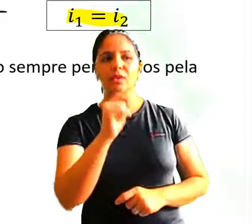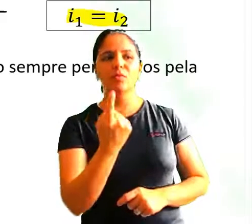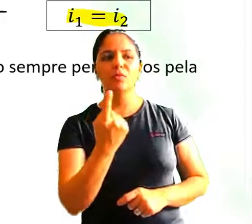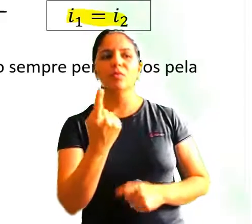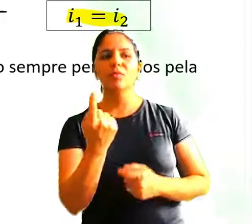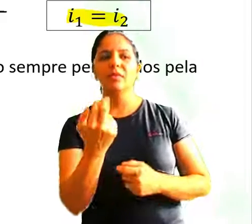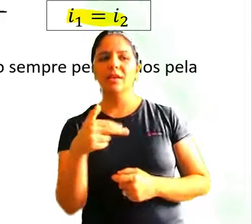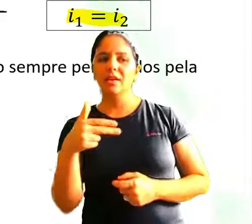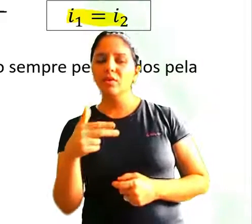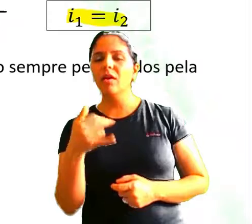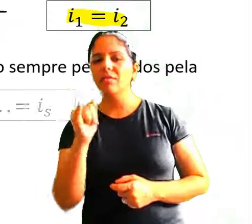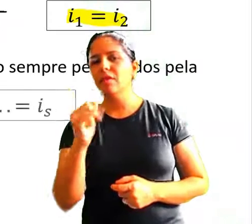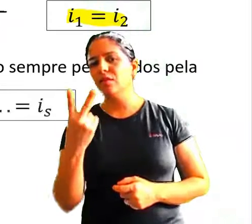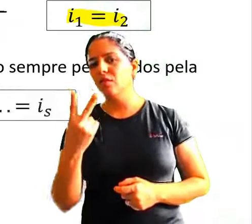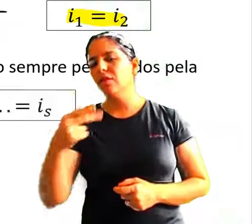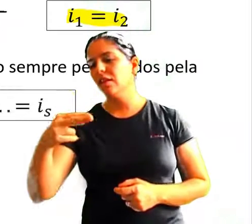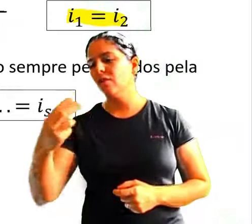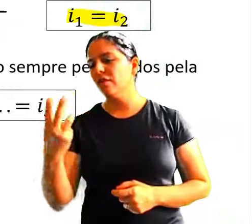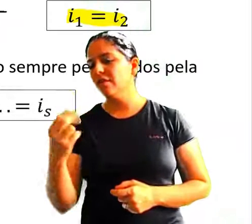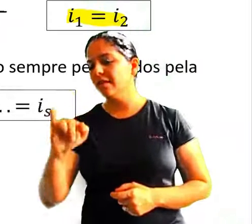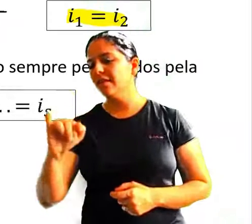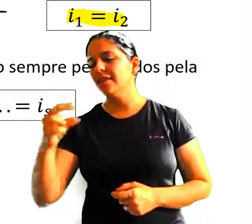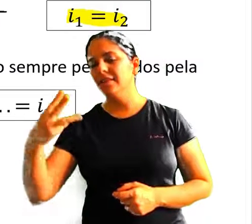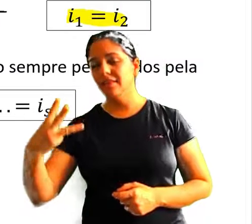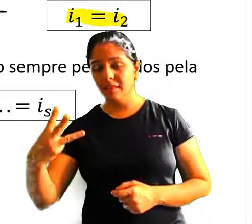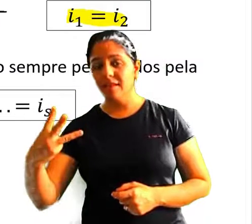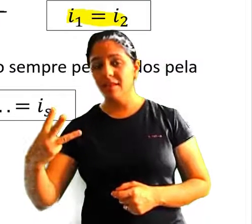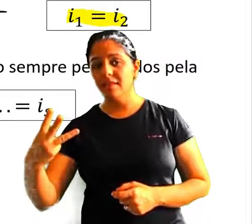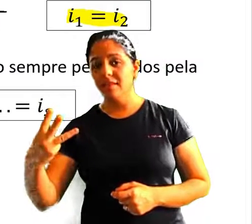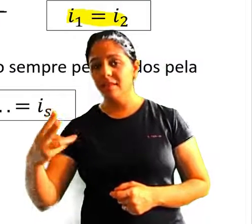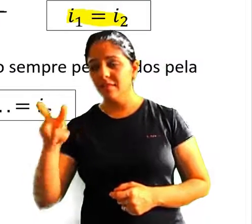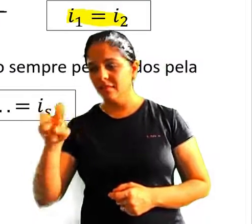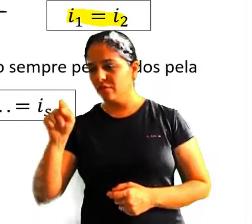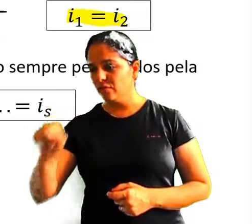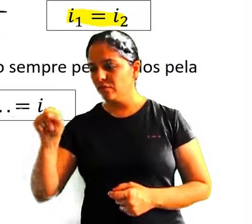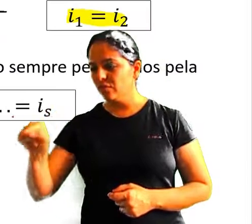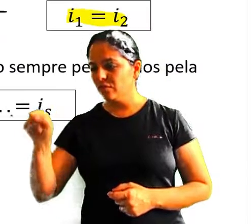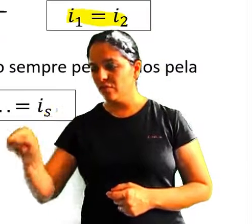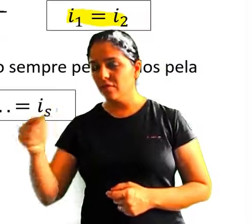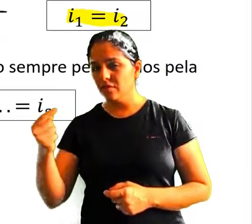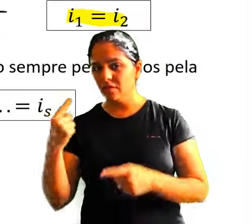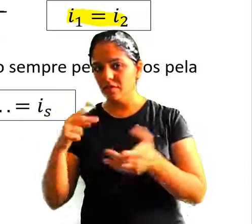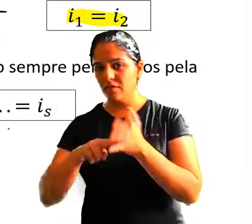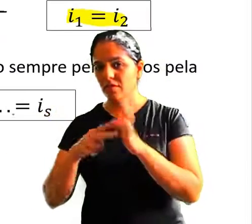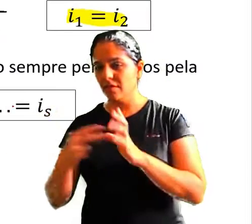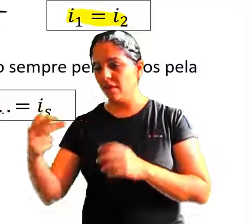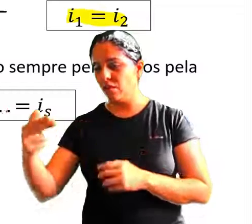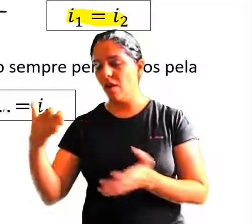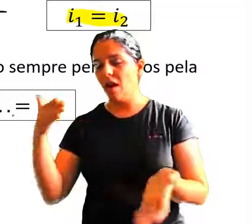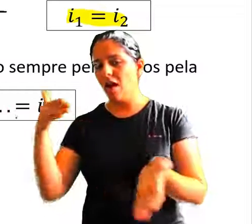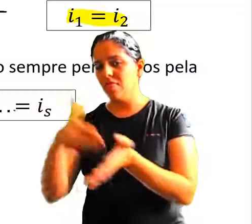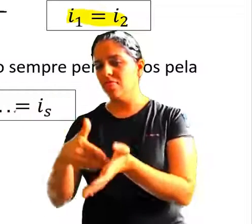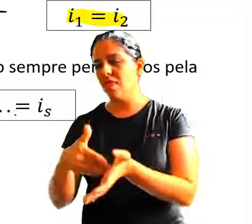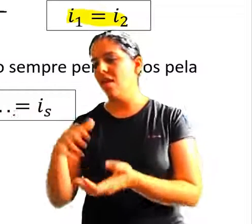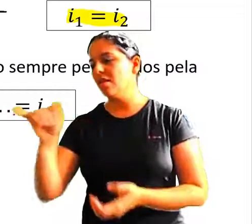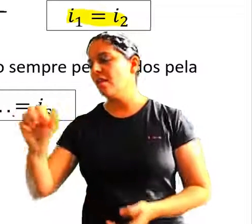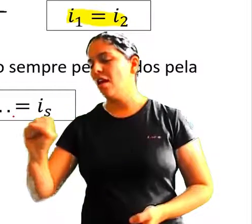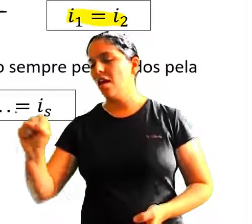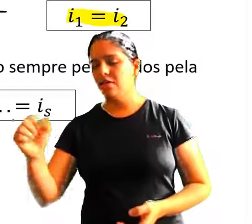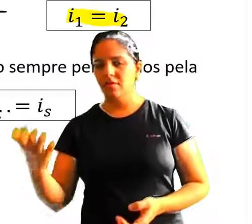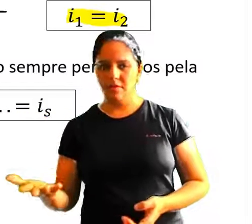resistores, ela é igual, tá? Ao longo do circuito. Então a gente tem I1 é igual a I2, que é igual a I3, né? Esses três